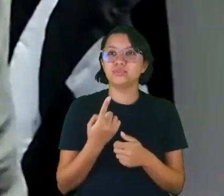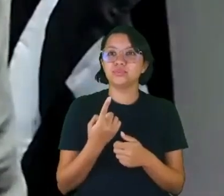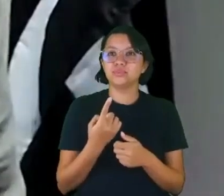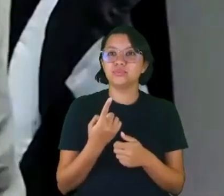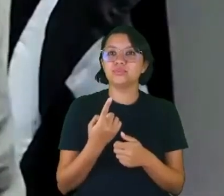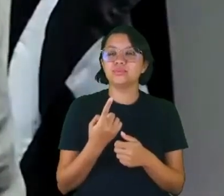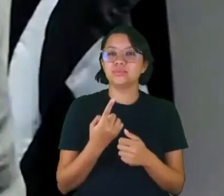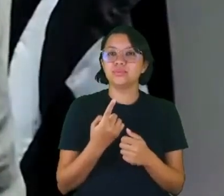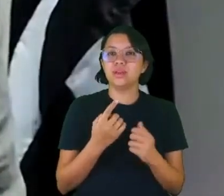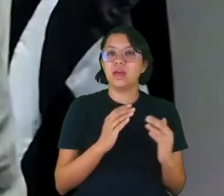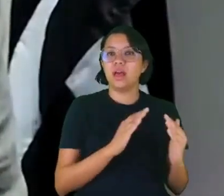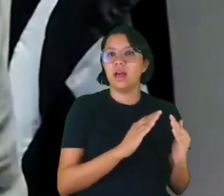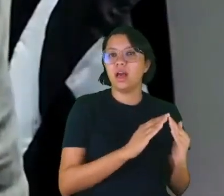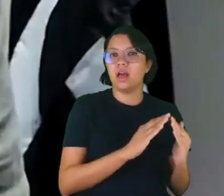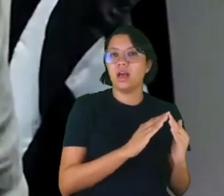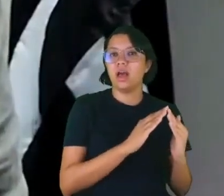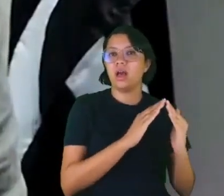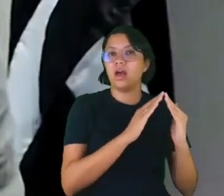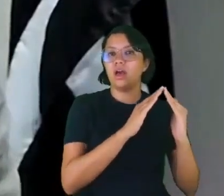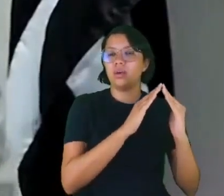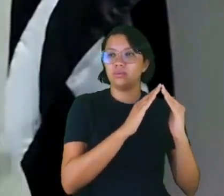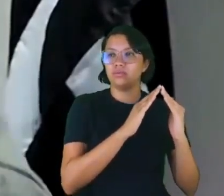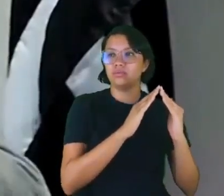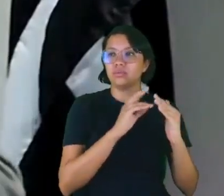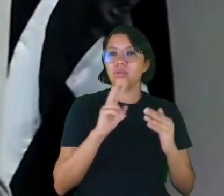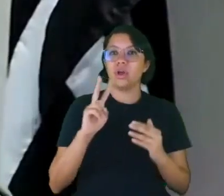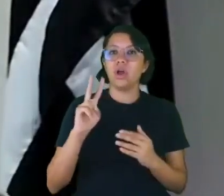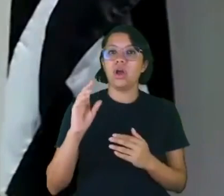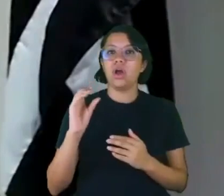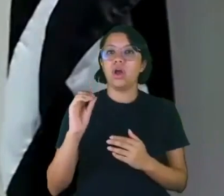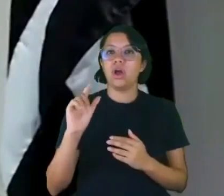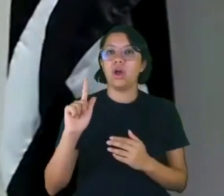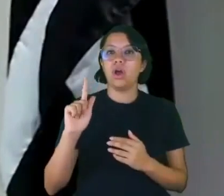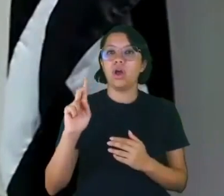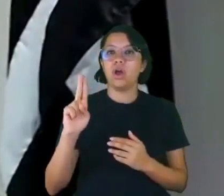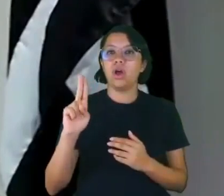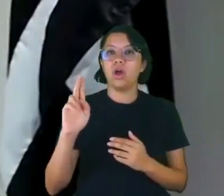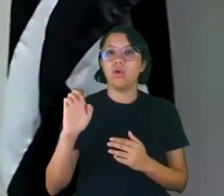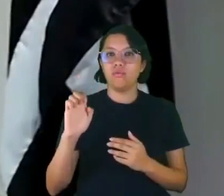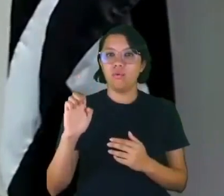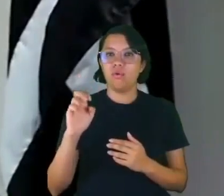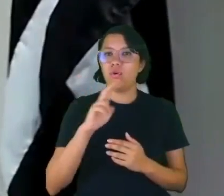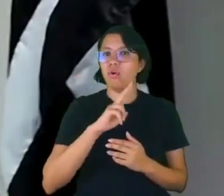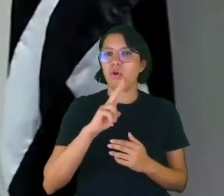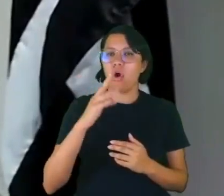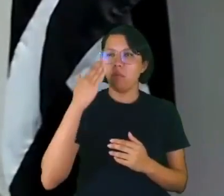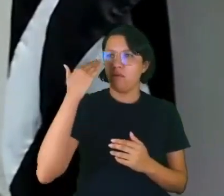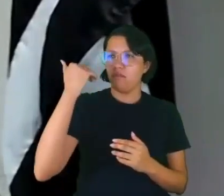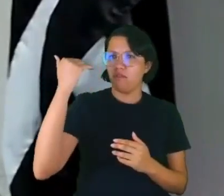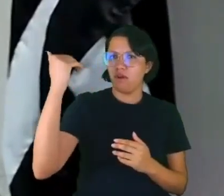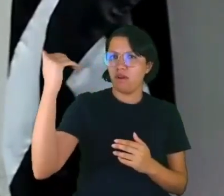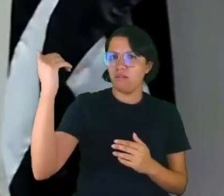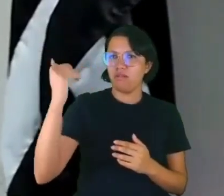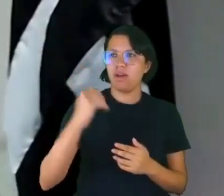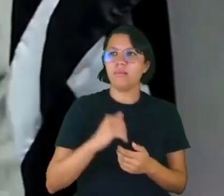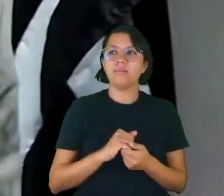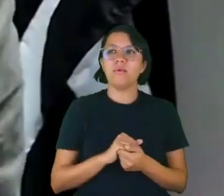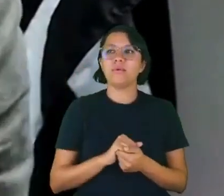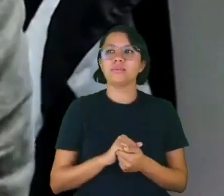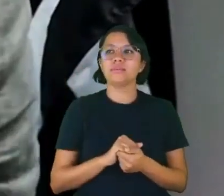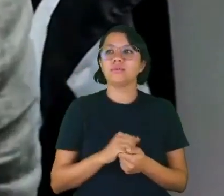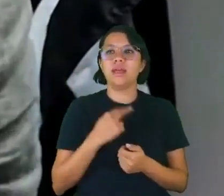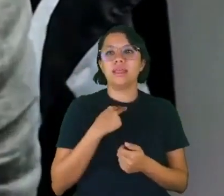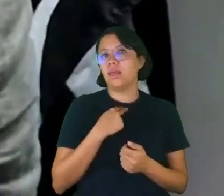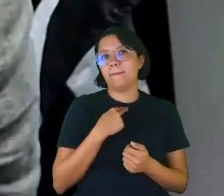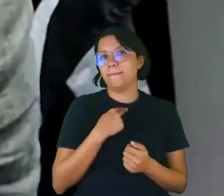de renome e que não pode ser de jeito algum usado o nome sem... Mas uma